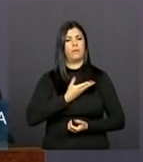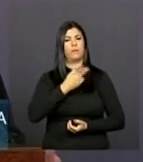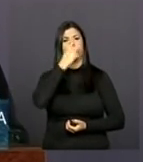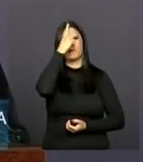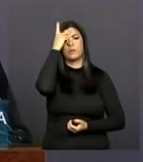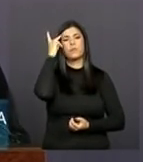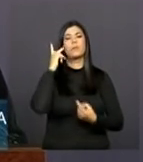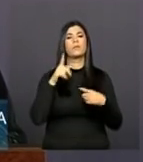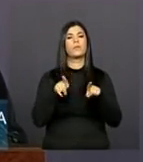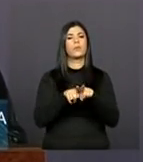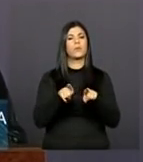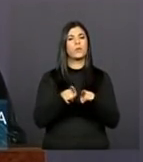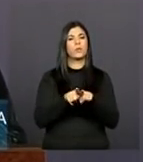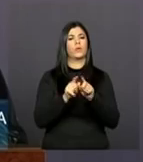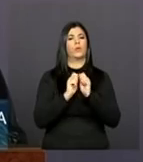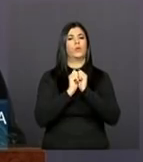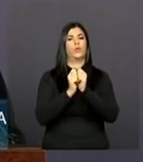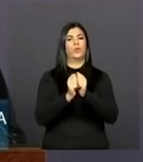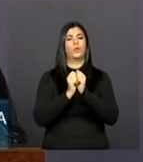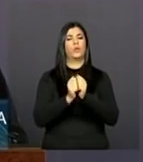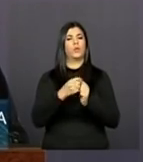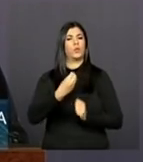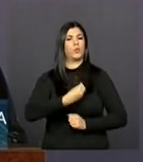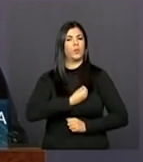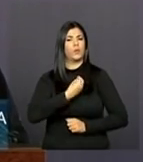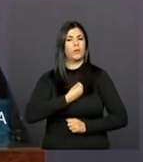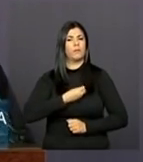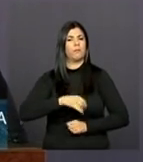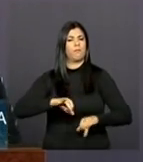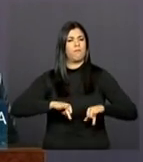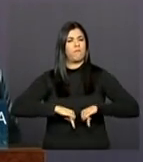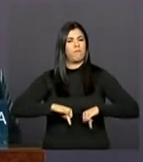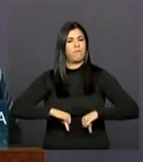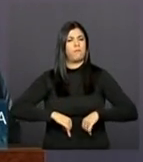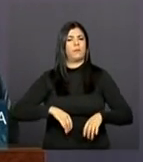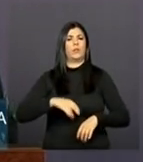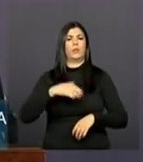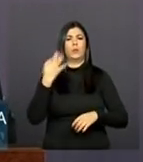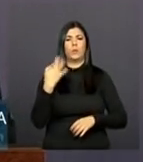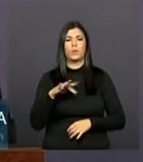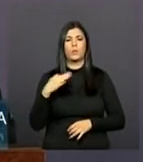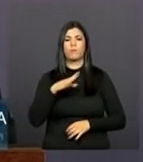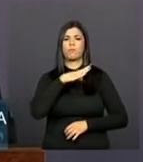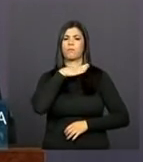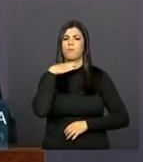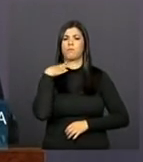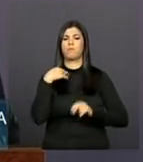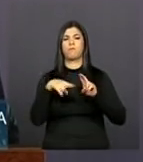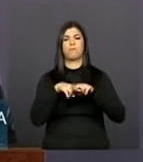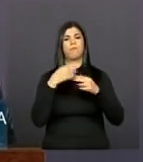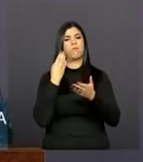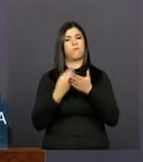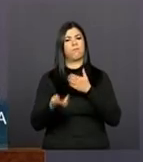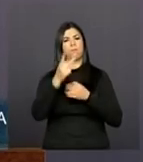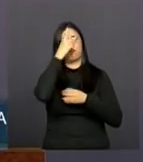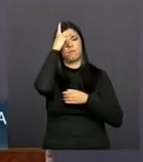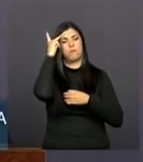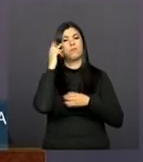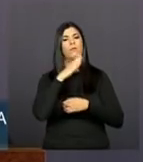companheiros que viveram tempos de morte de dor sofrimento e por isso grandes